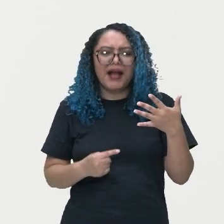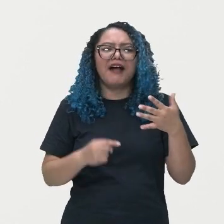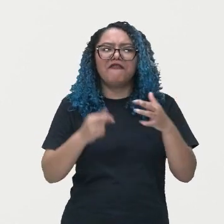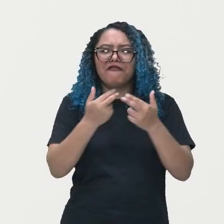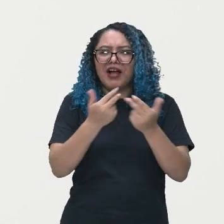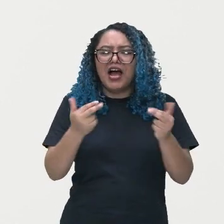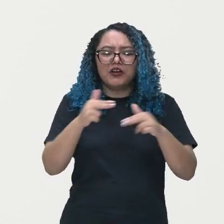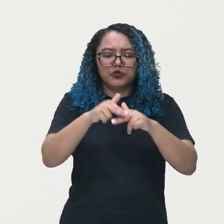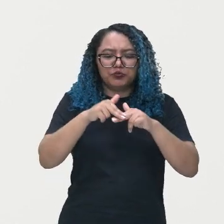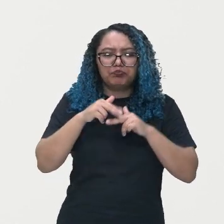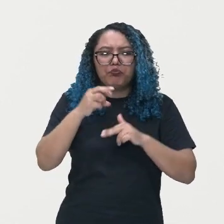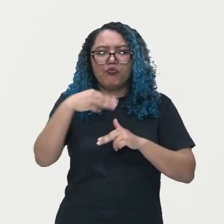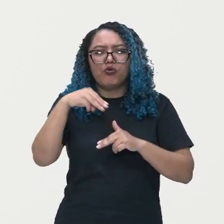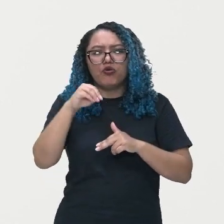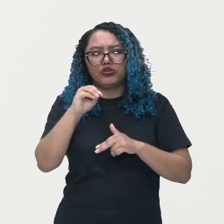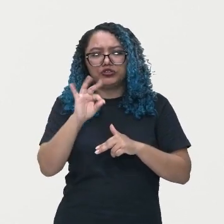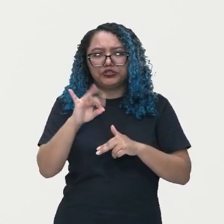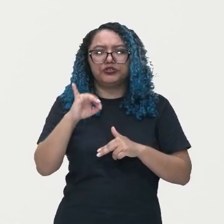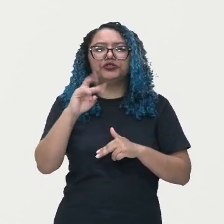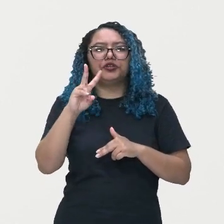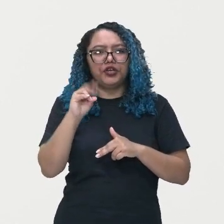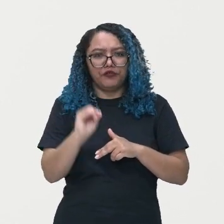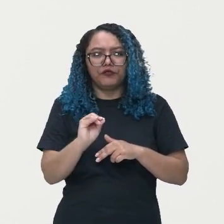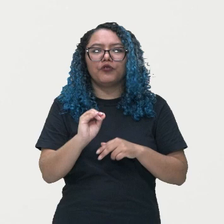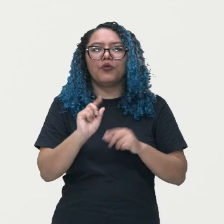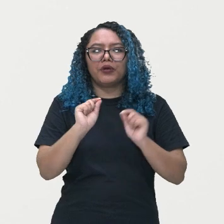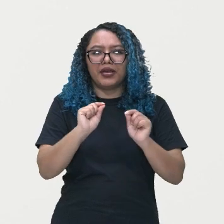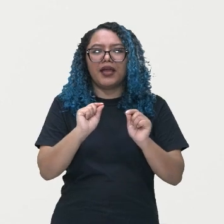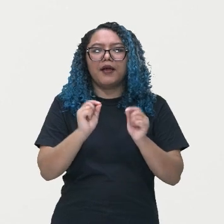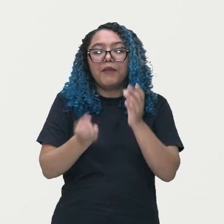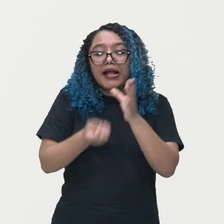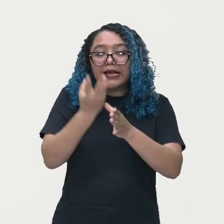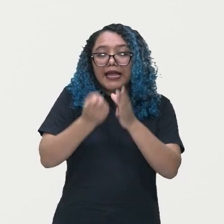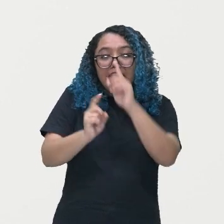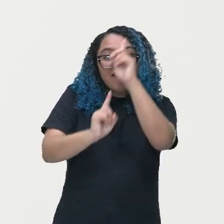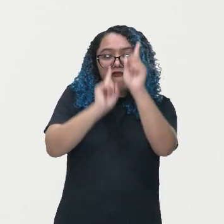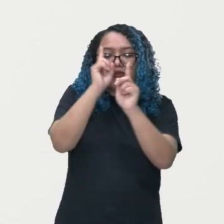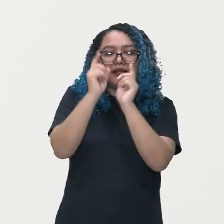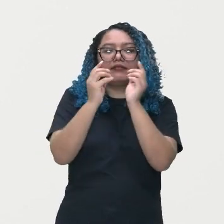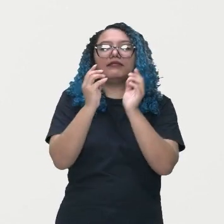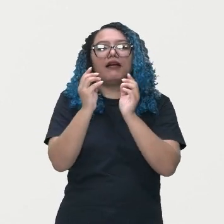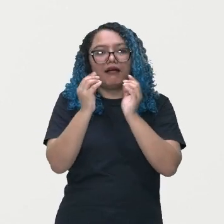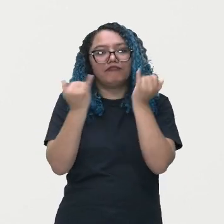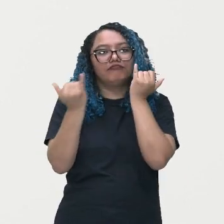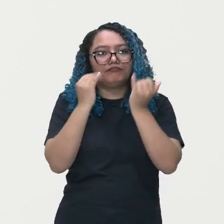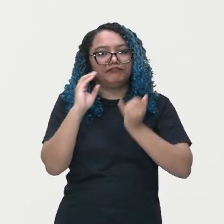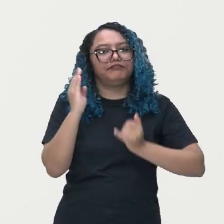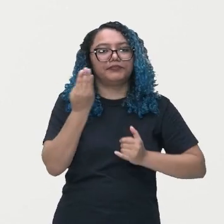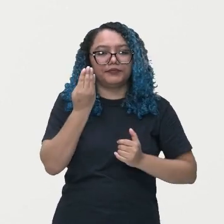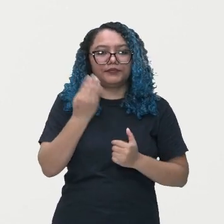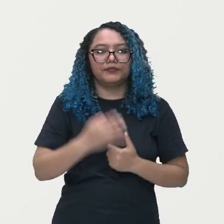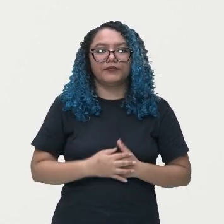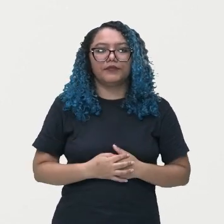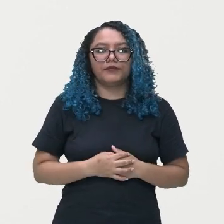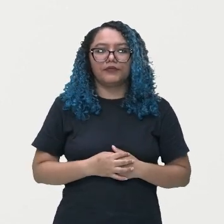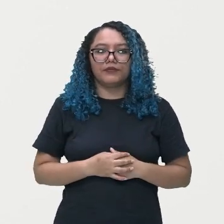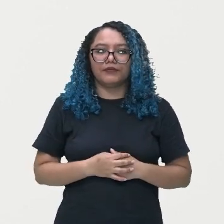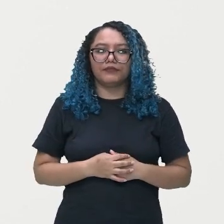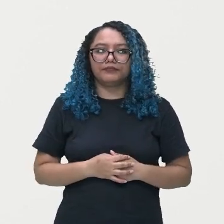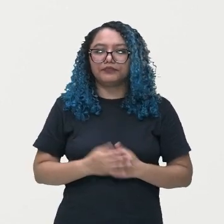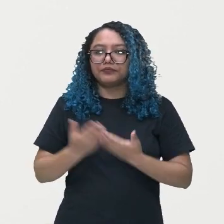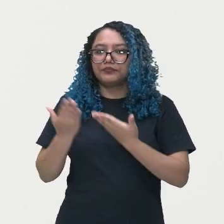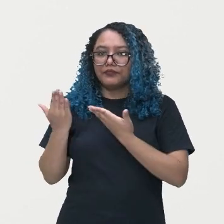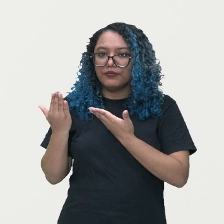news, como vocês estão acompanhando aqui comigo. Mas alguém vai lá e cria, fabrica algo que não existe. False context. Além de